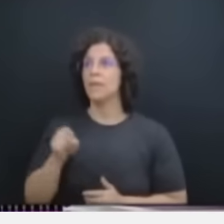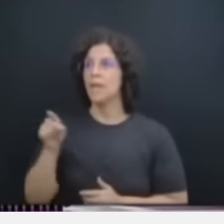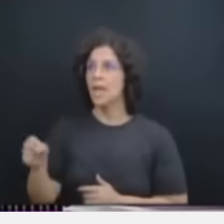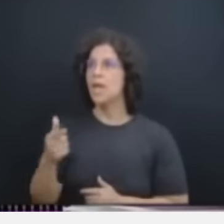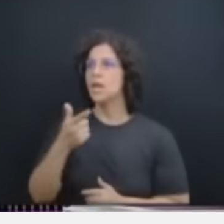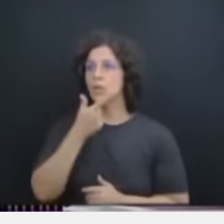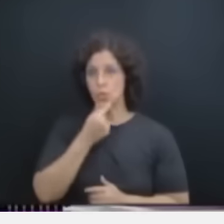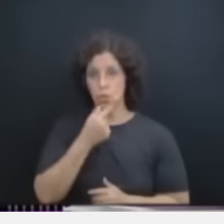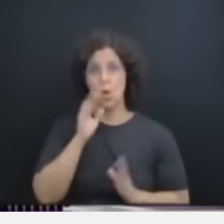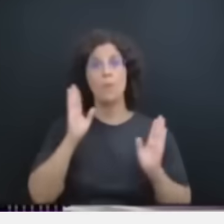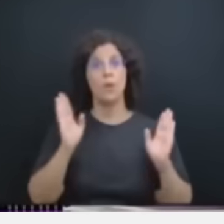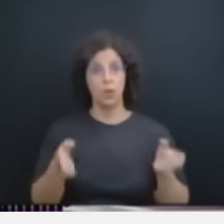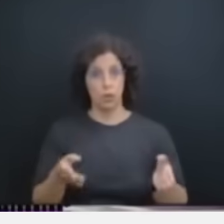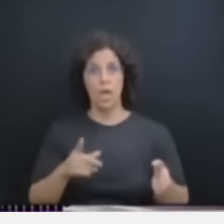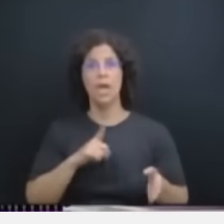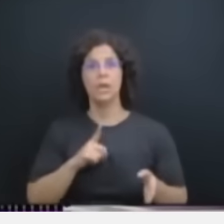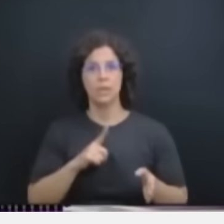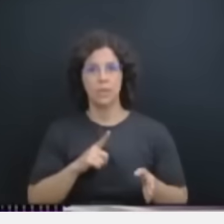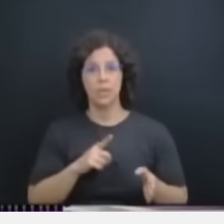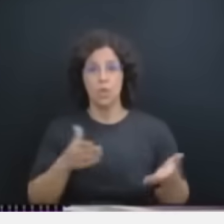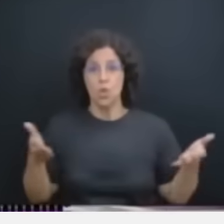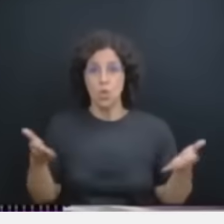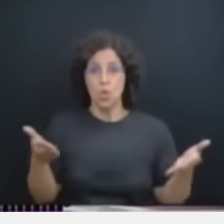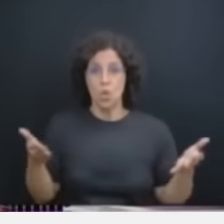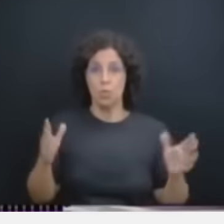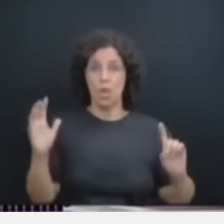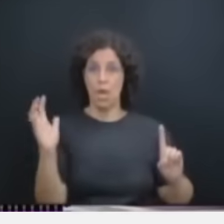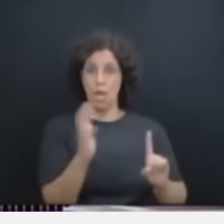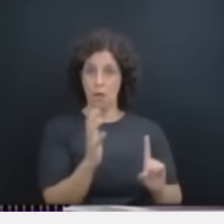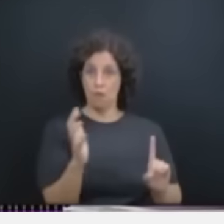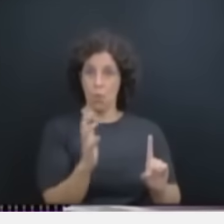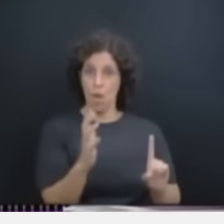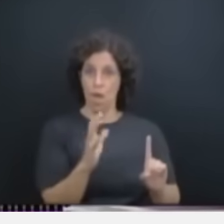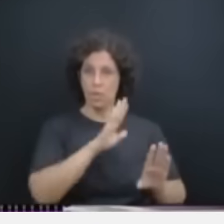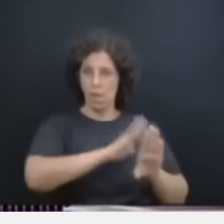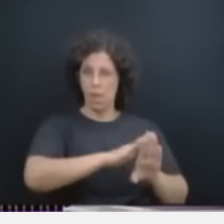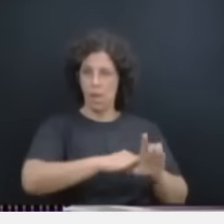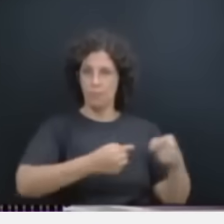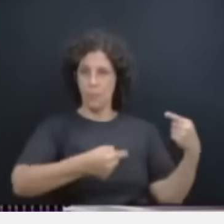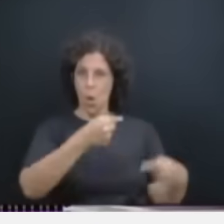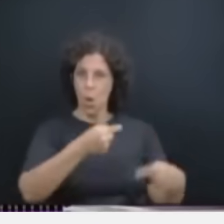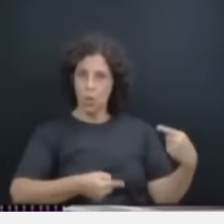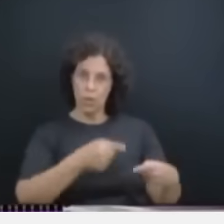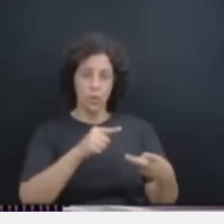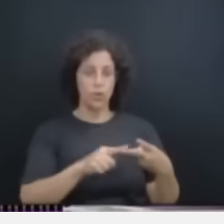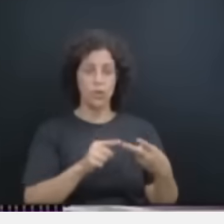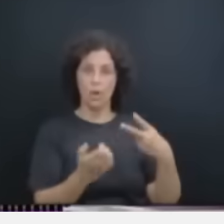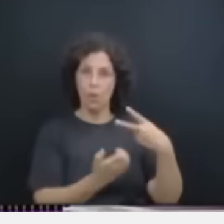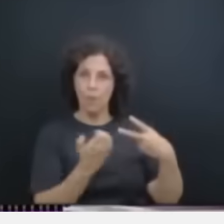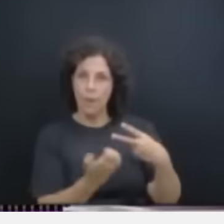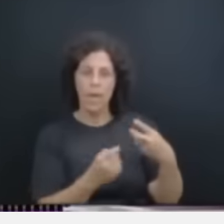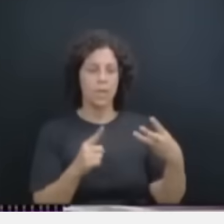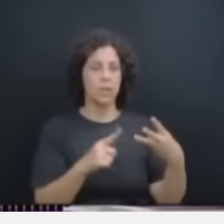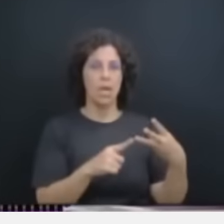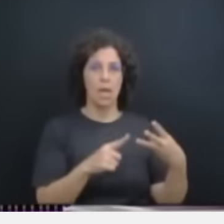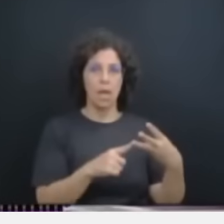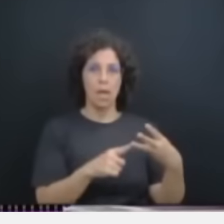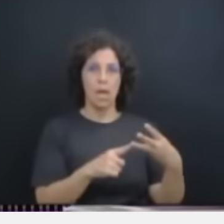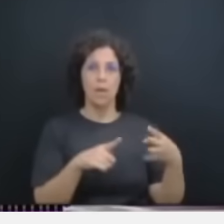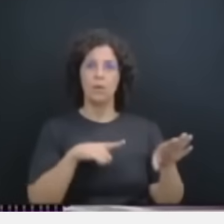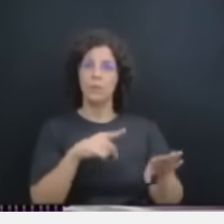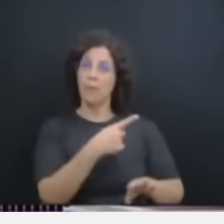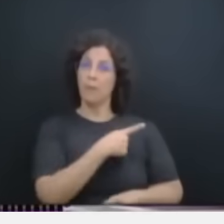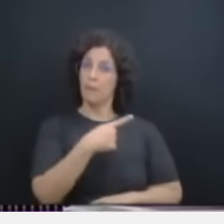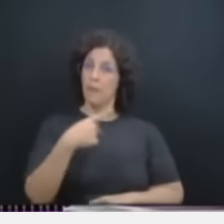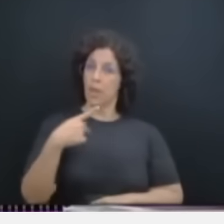sendo acusado de a partir da sua influência enquanto político enquanto empresário enquanto